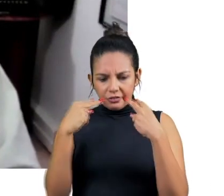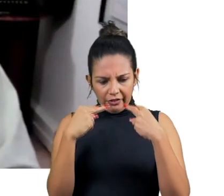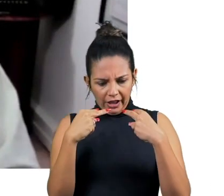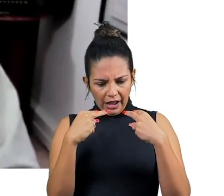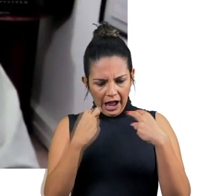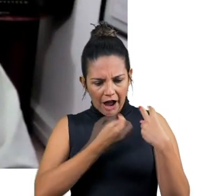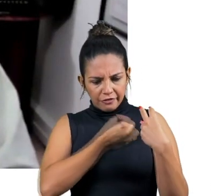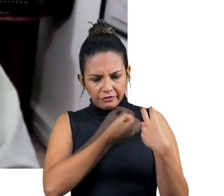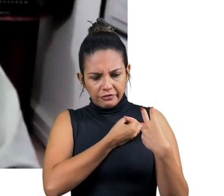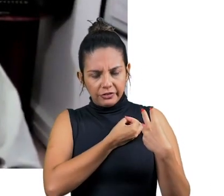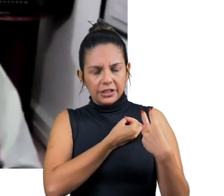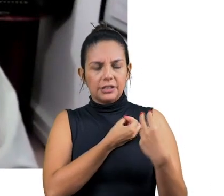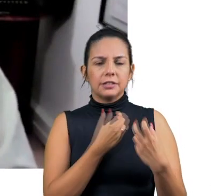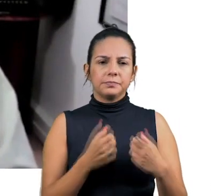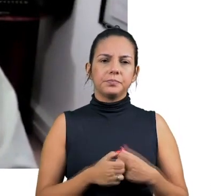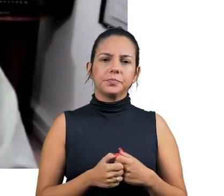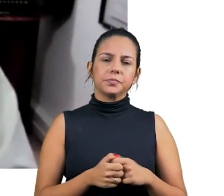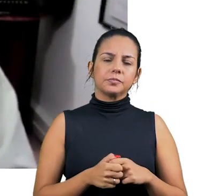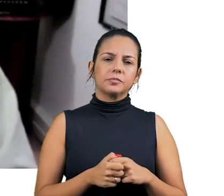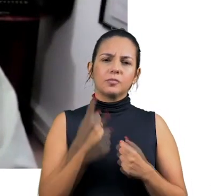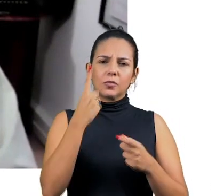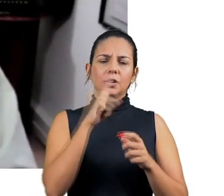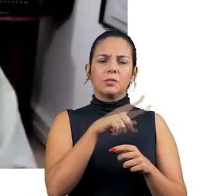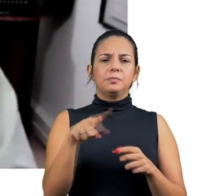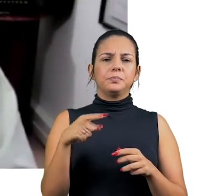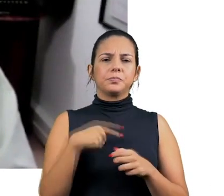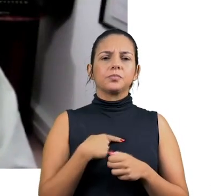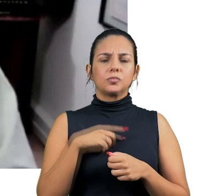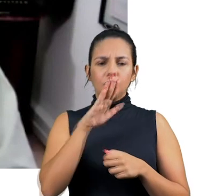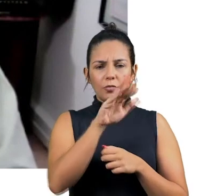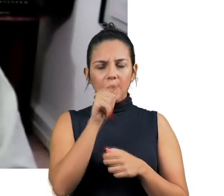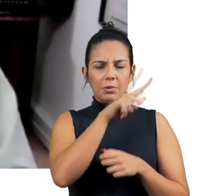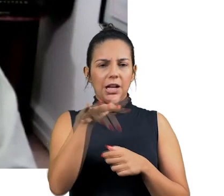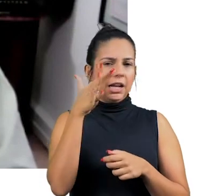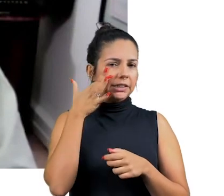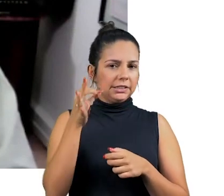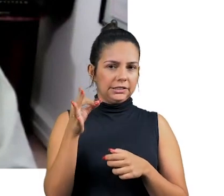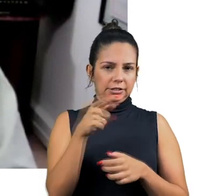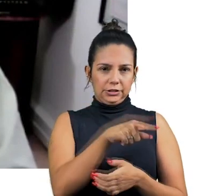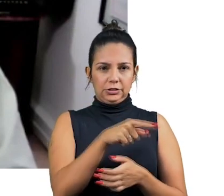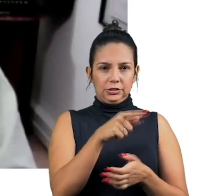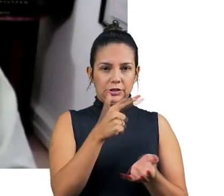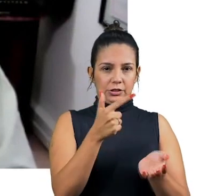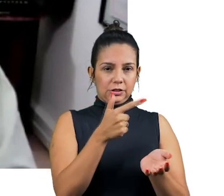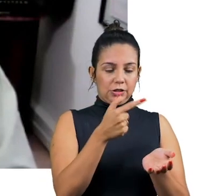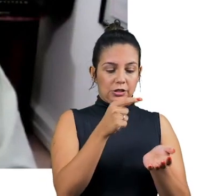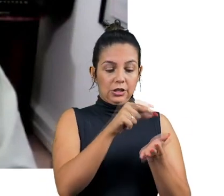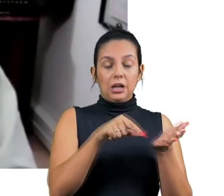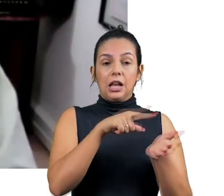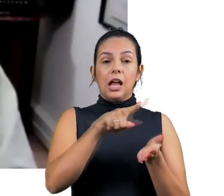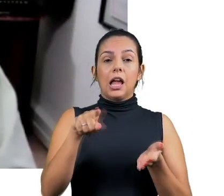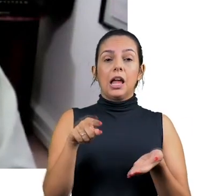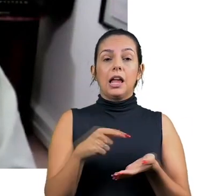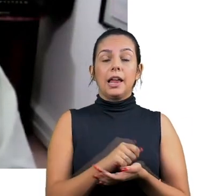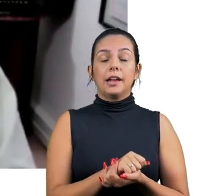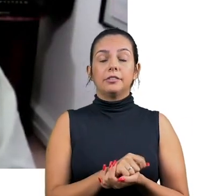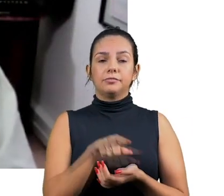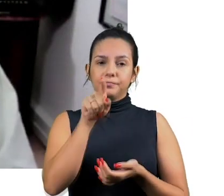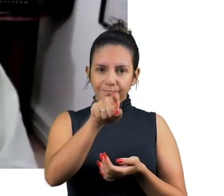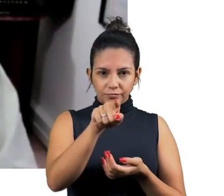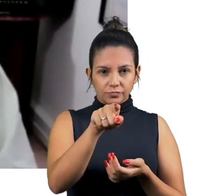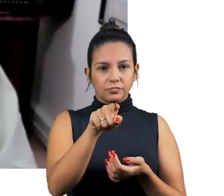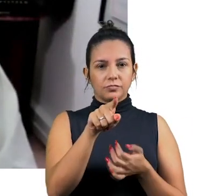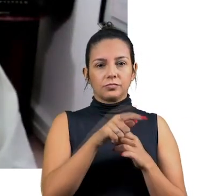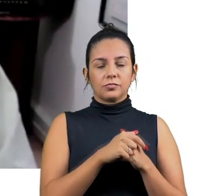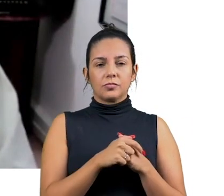vida. E é uma questão aí que eu chamei a atenção nesse pós-escrito, que é a seguinte: